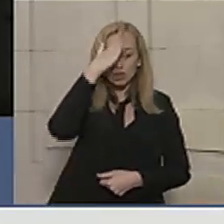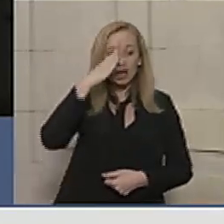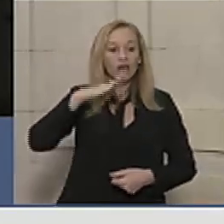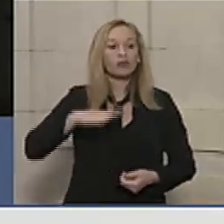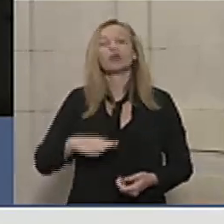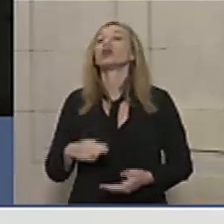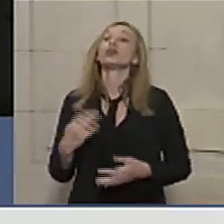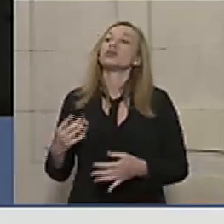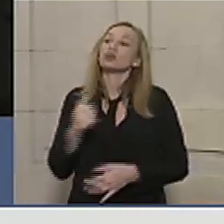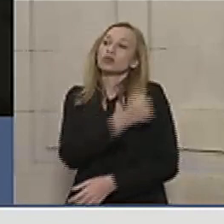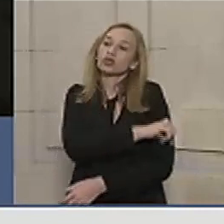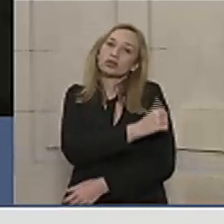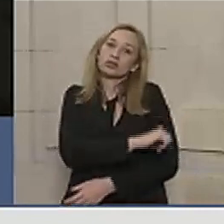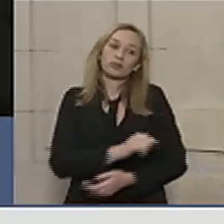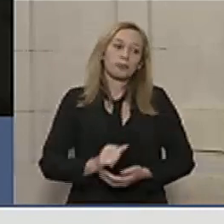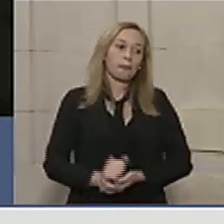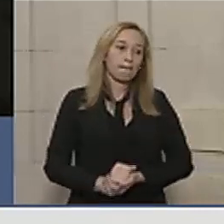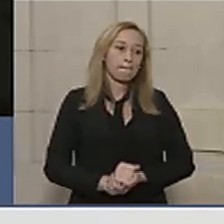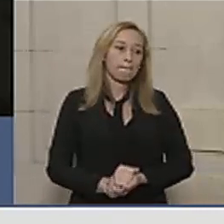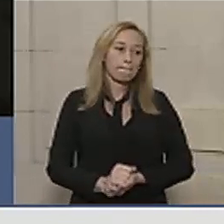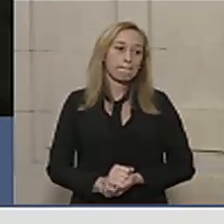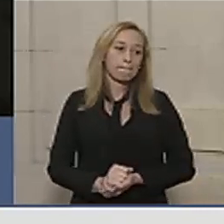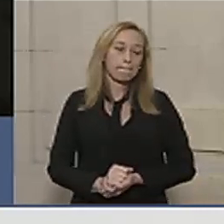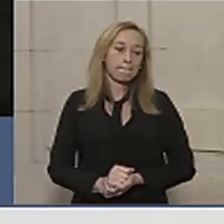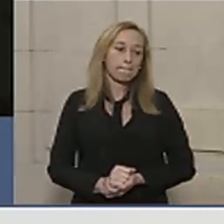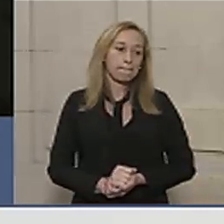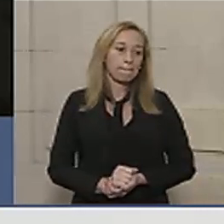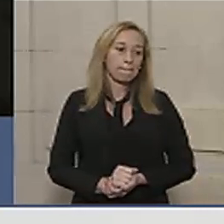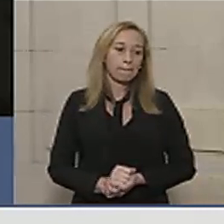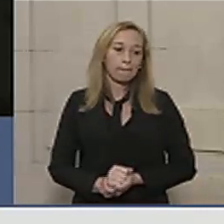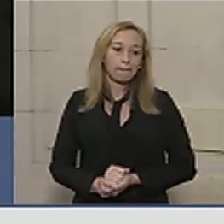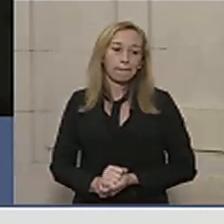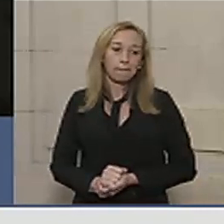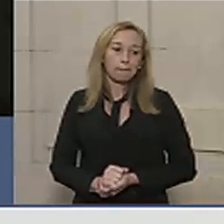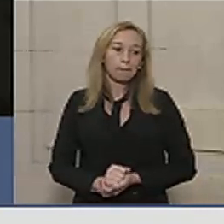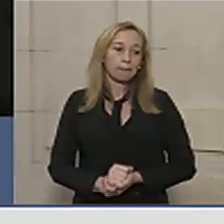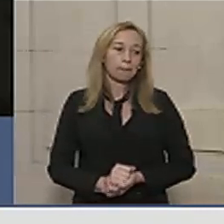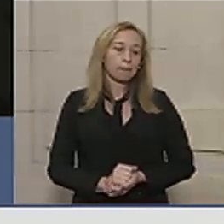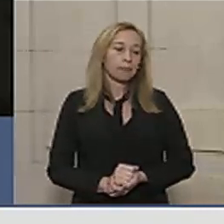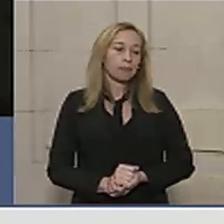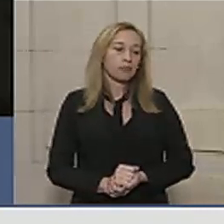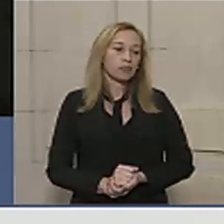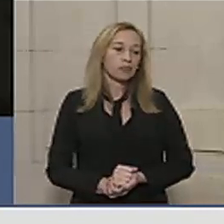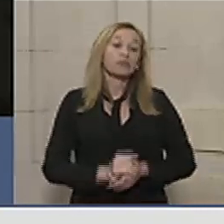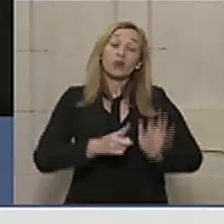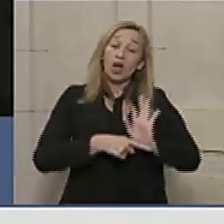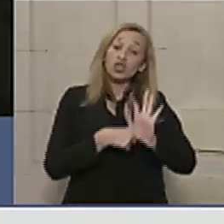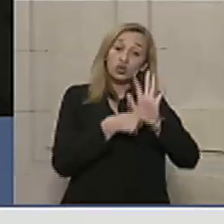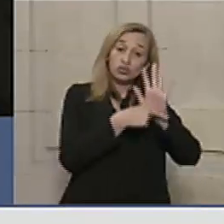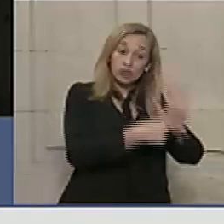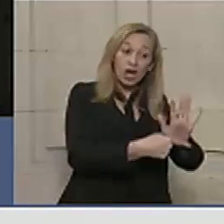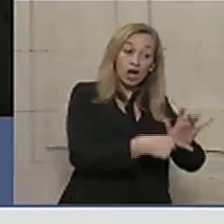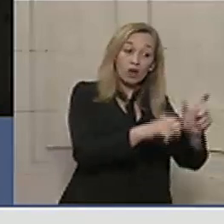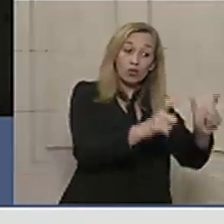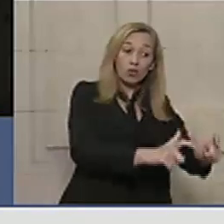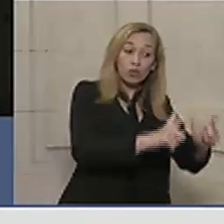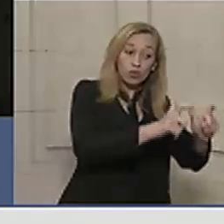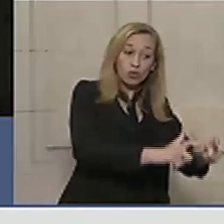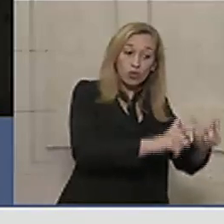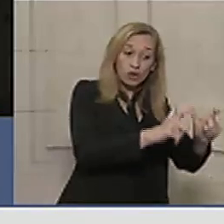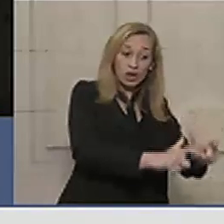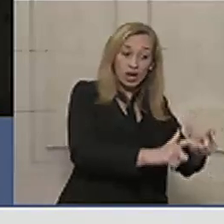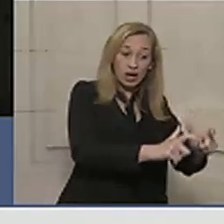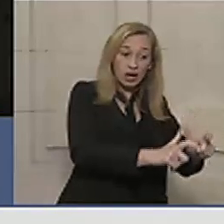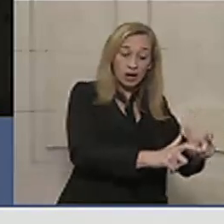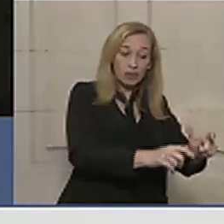Rio de Janeiro, para ou devolver o arco metropolitano para o governo do Estado, ou